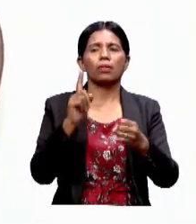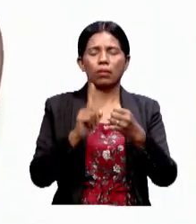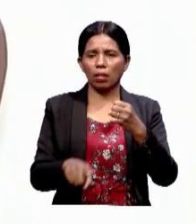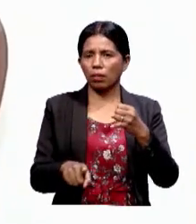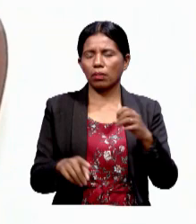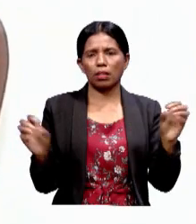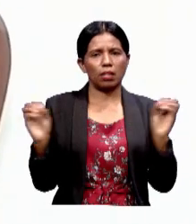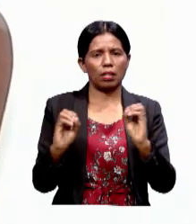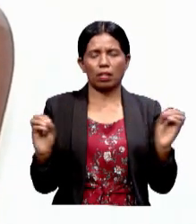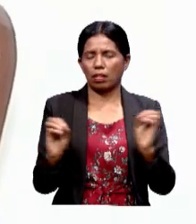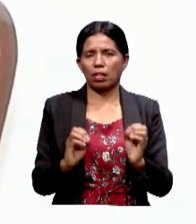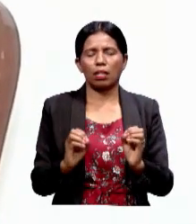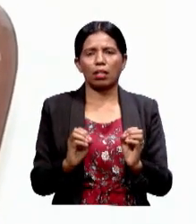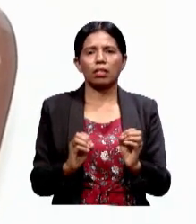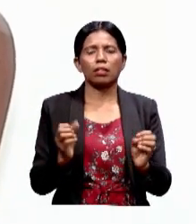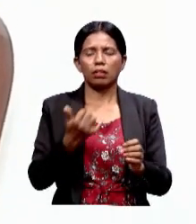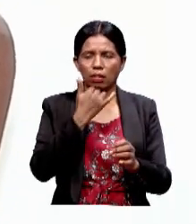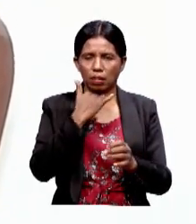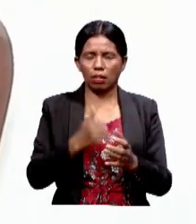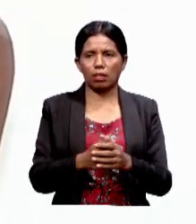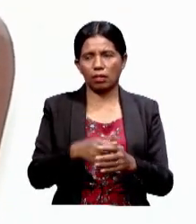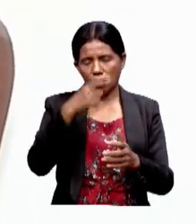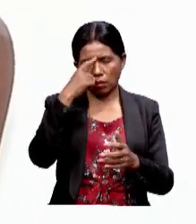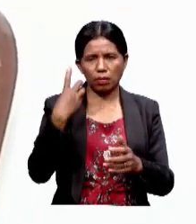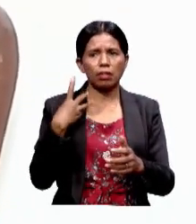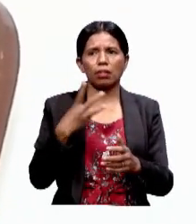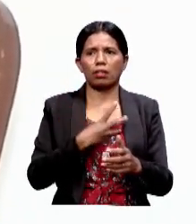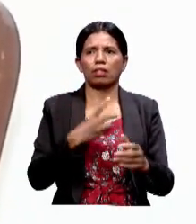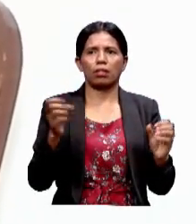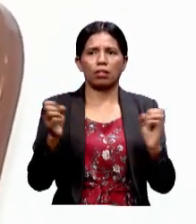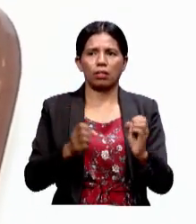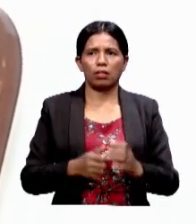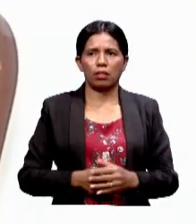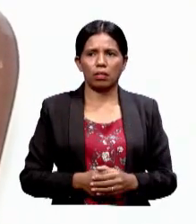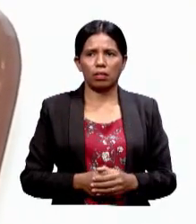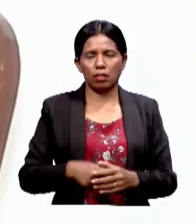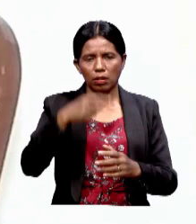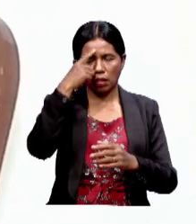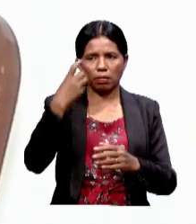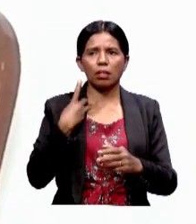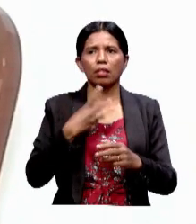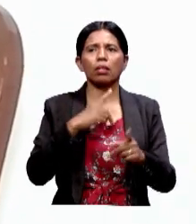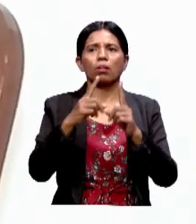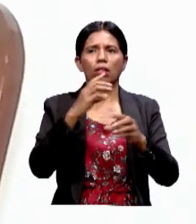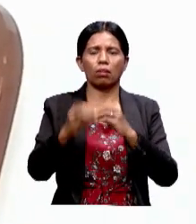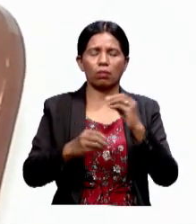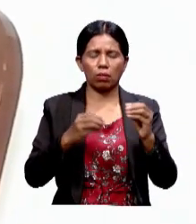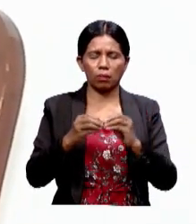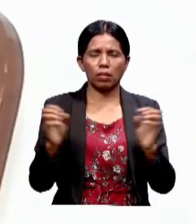liberta tamba questão processual. E daí está lamenta. Lamenta também. E está questionando com a